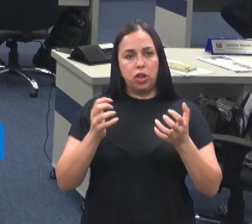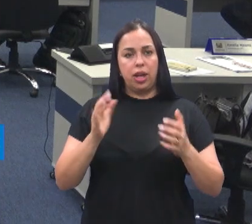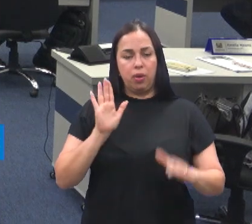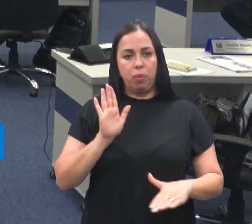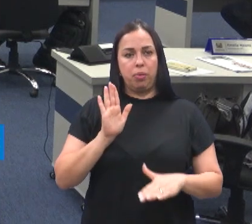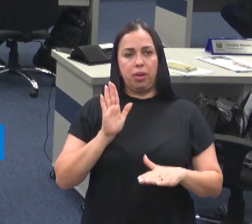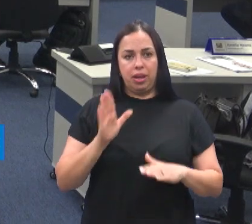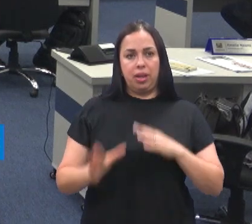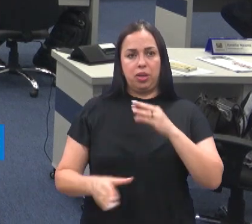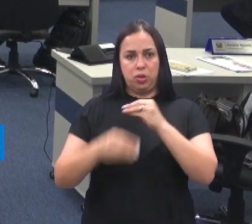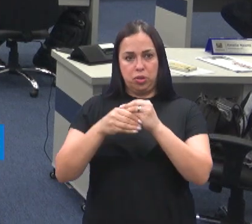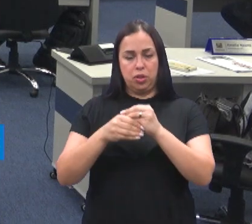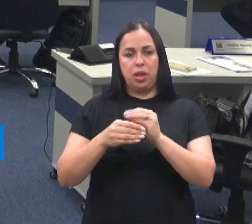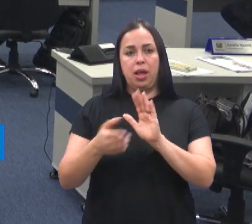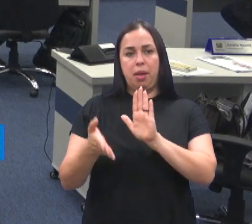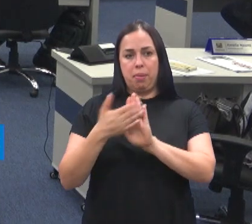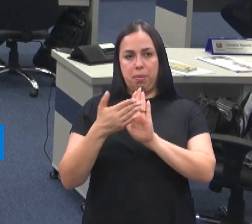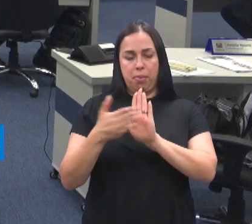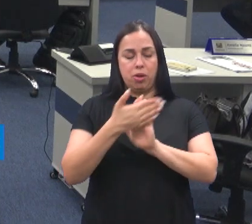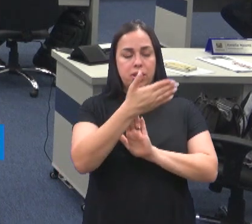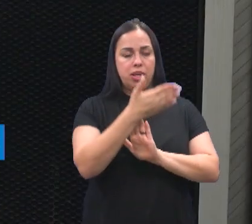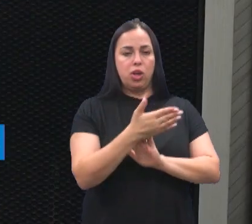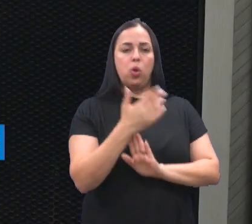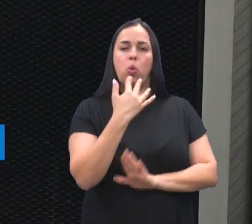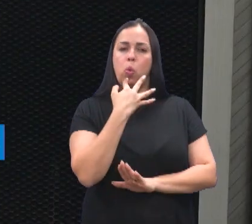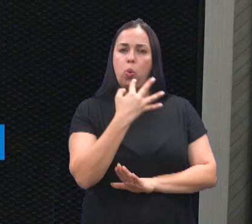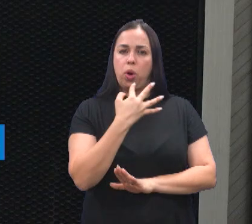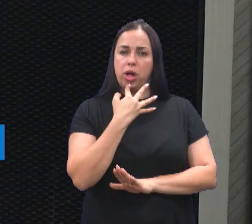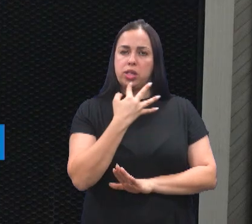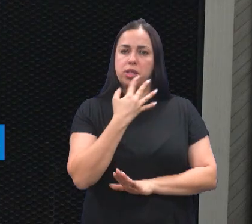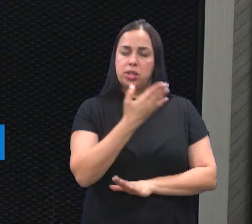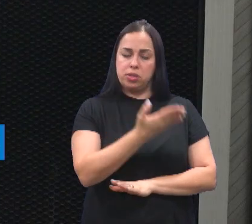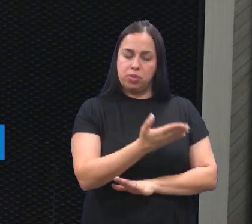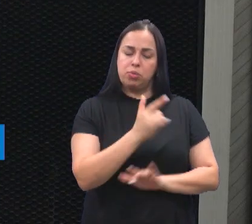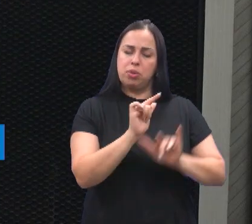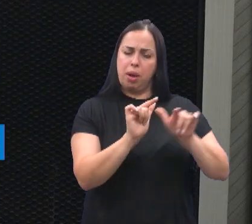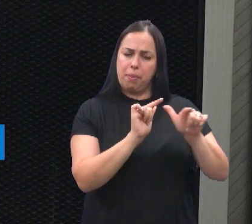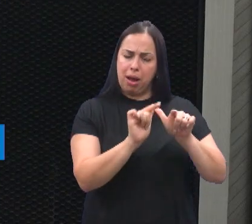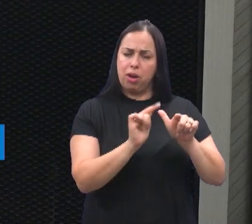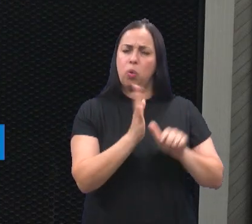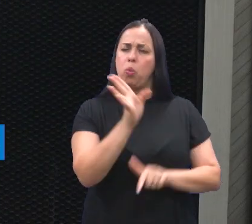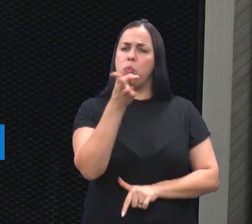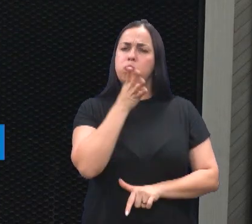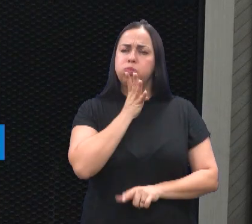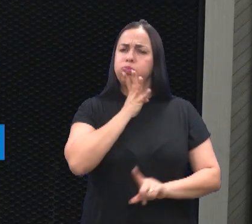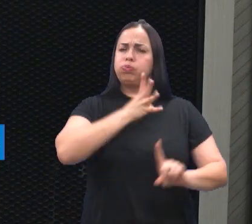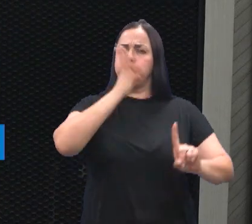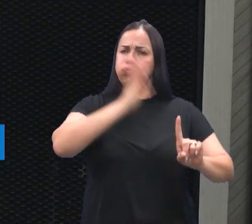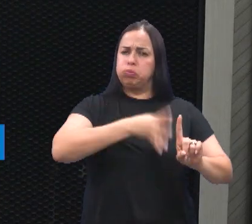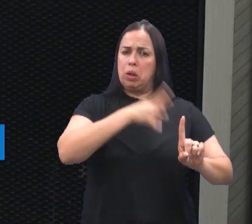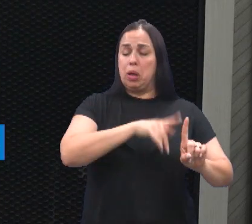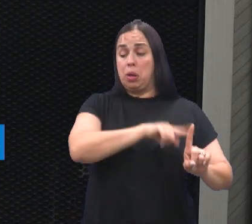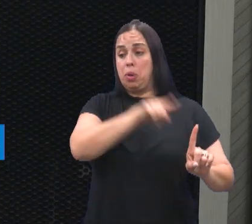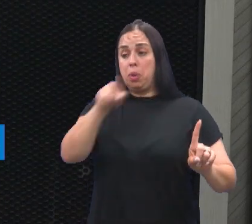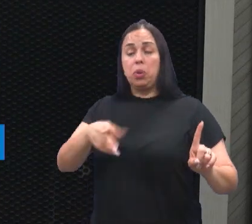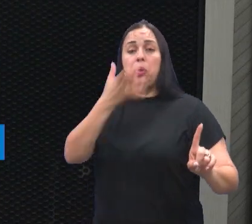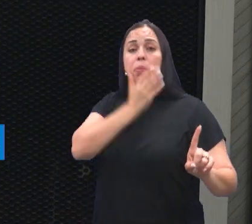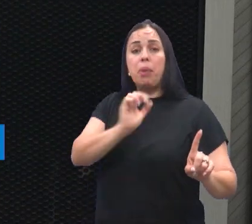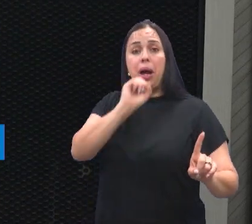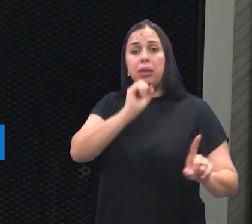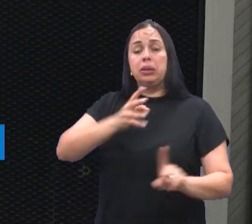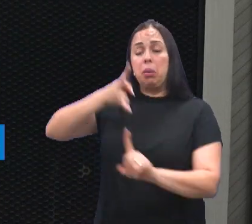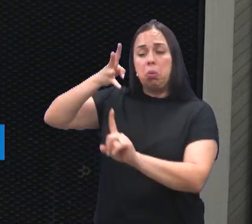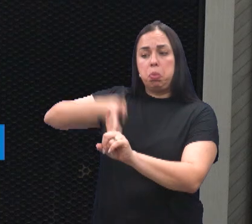Petit. Conheci o trabalho, aliás, conheço bem o trabalho dela, conheci bem o trabalho do pai dela,